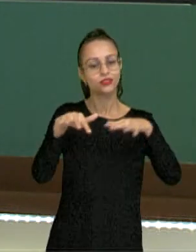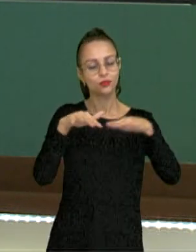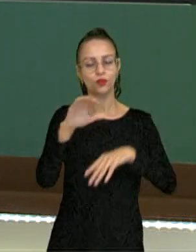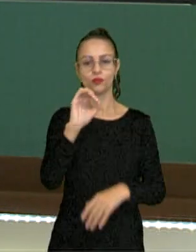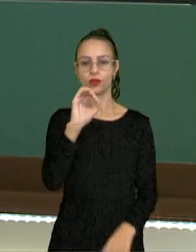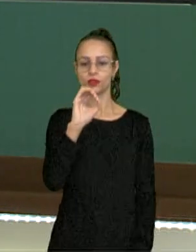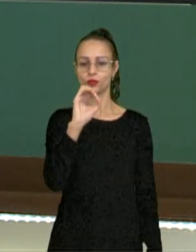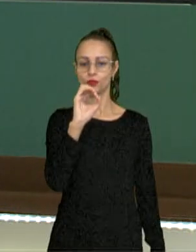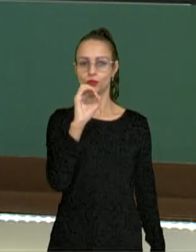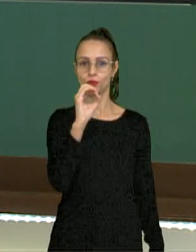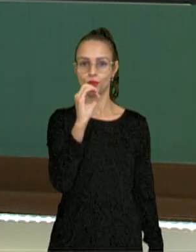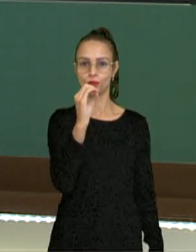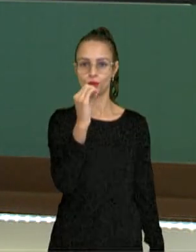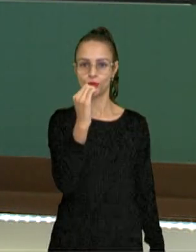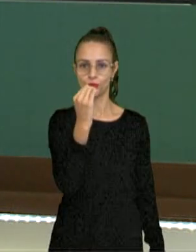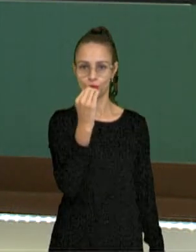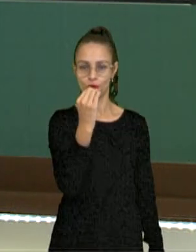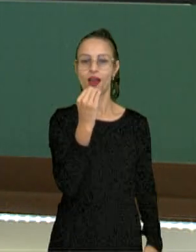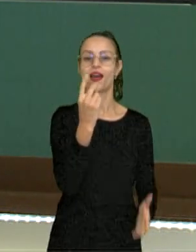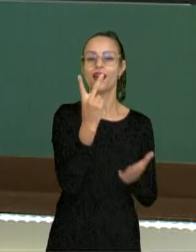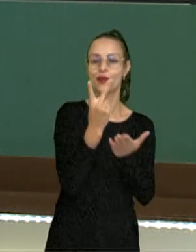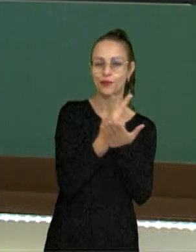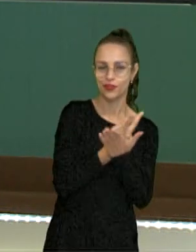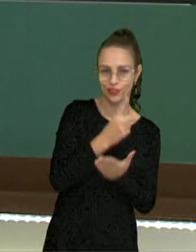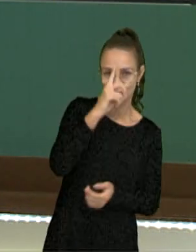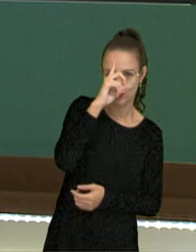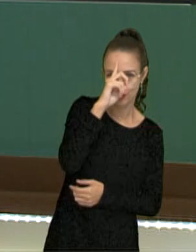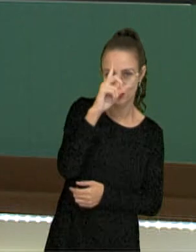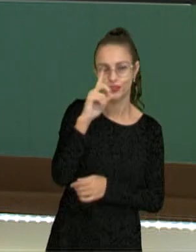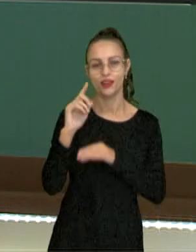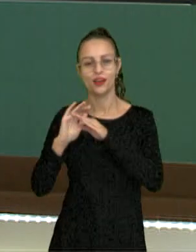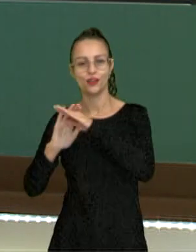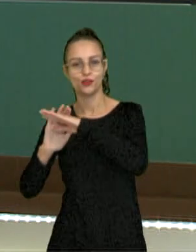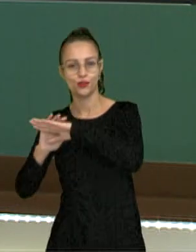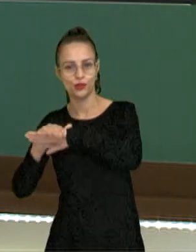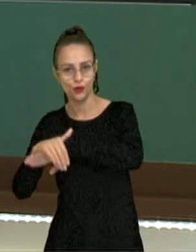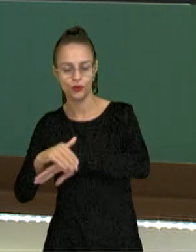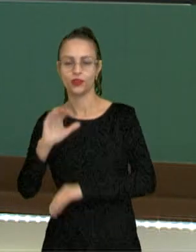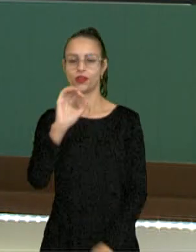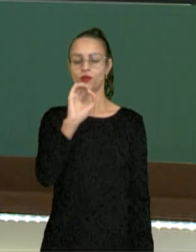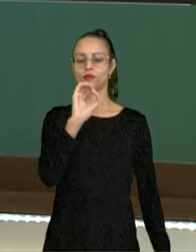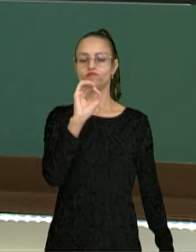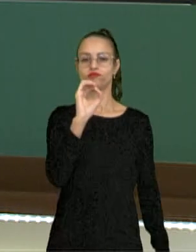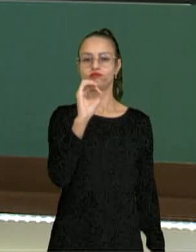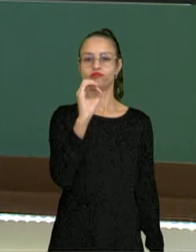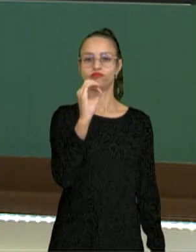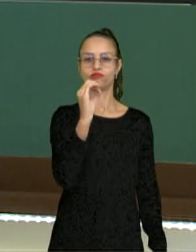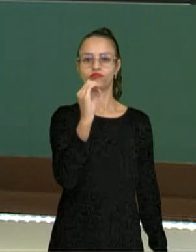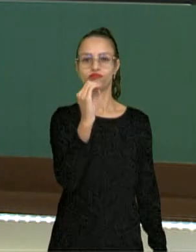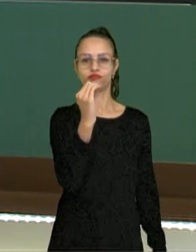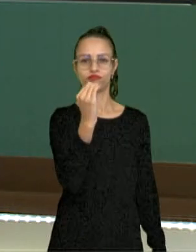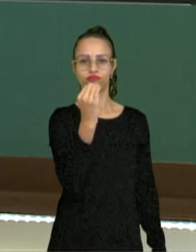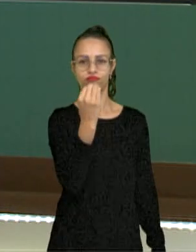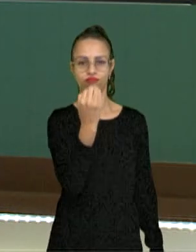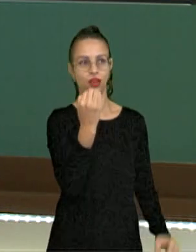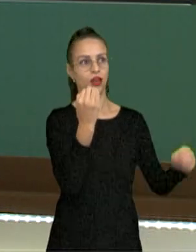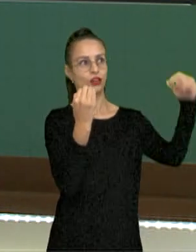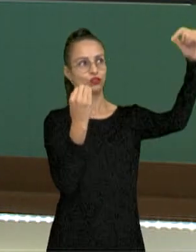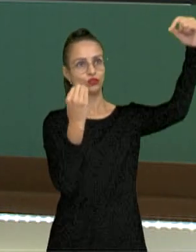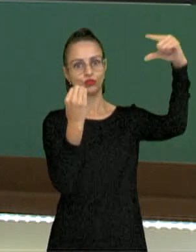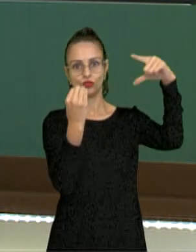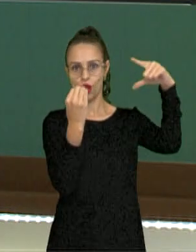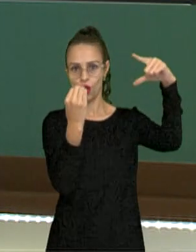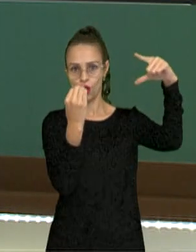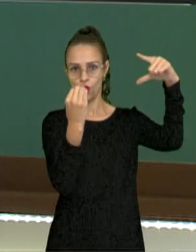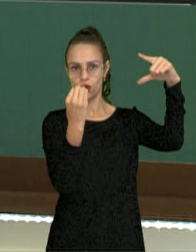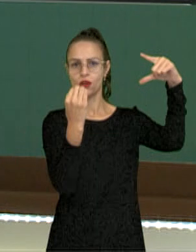uma sucessão de dias e noites nas diferentes partes do planeta. Então, a Terra vai girando e uma parte vira para o Sol.